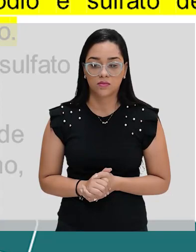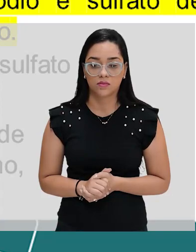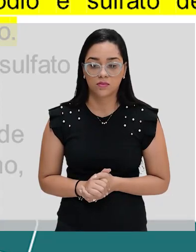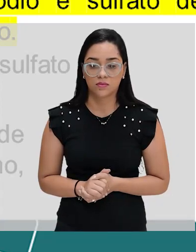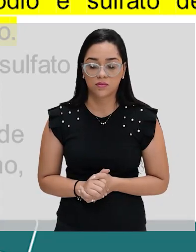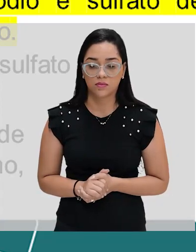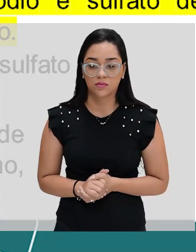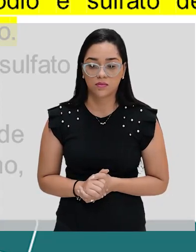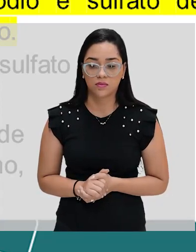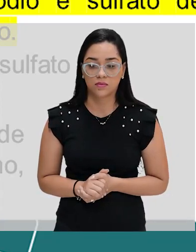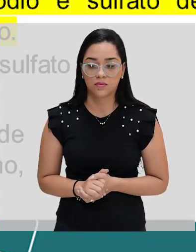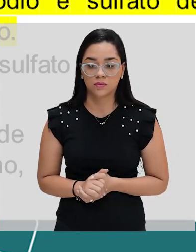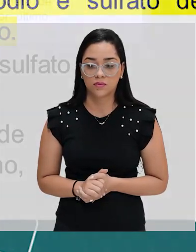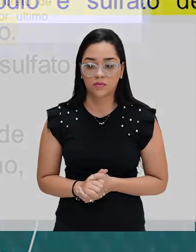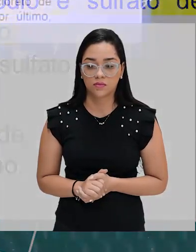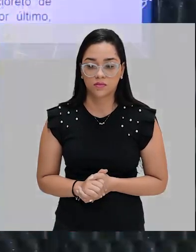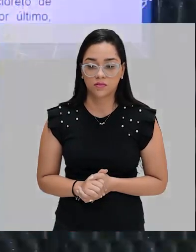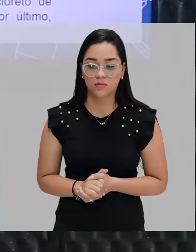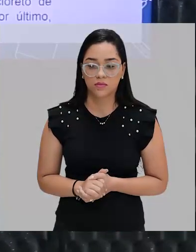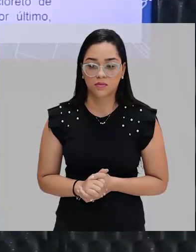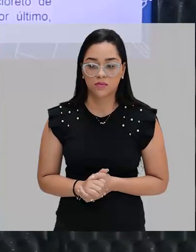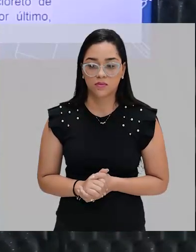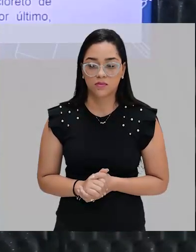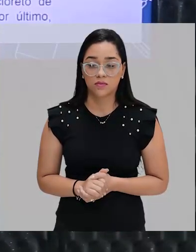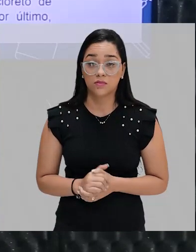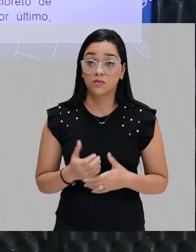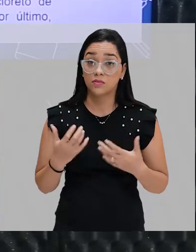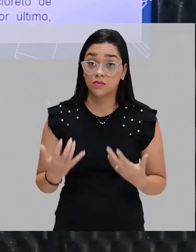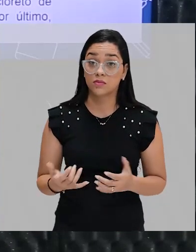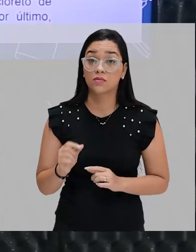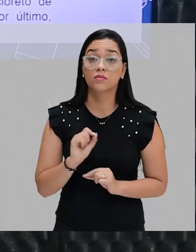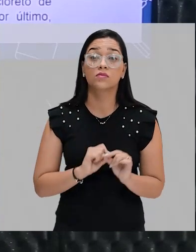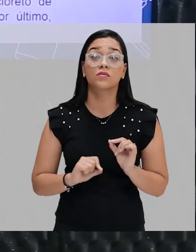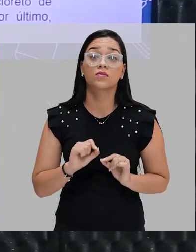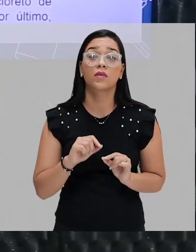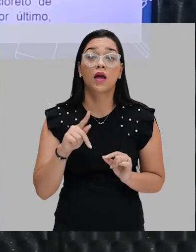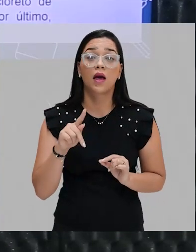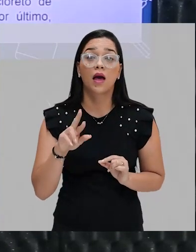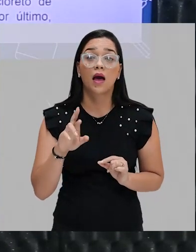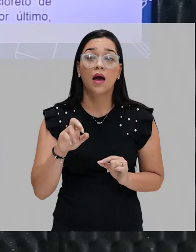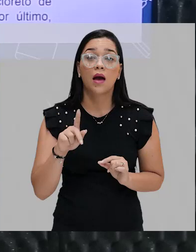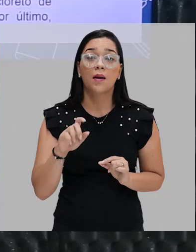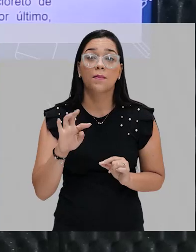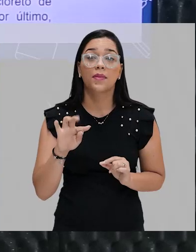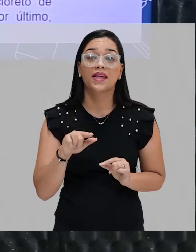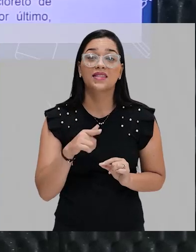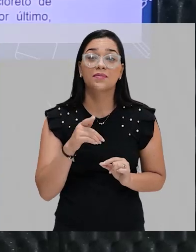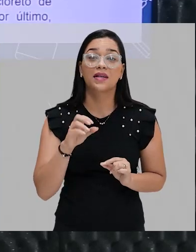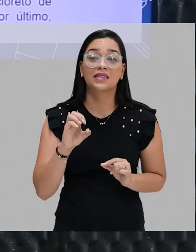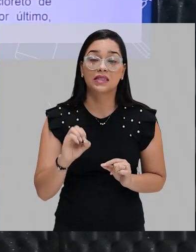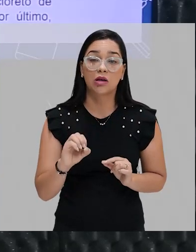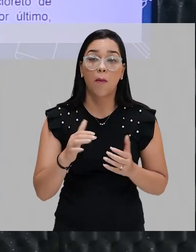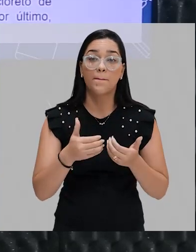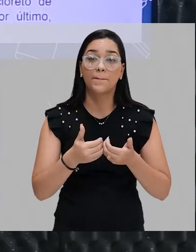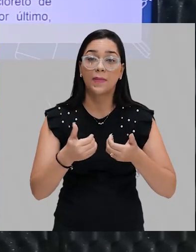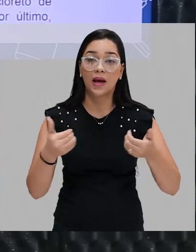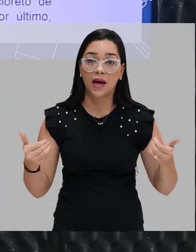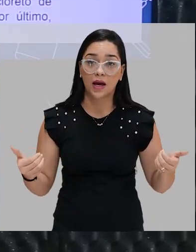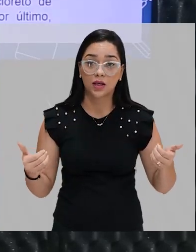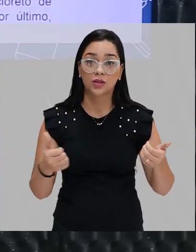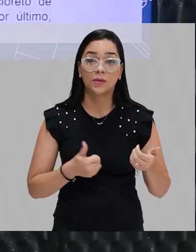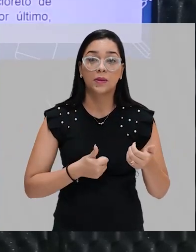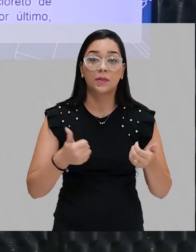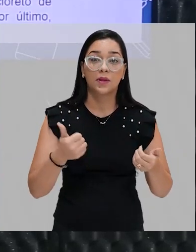por meio da precipitação fracionada, quer dizer, a precipitação por partes. Primeiro